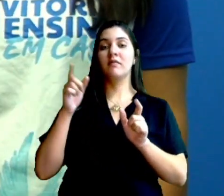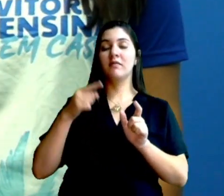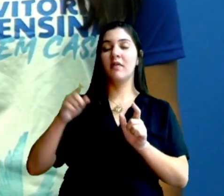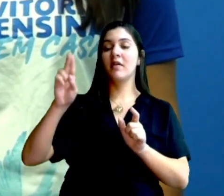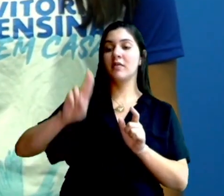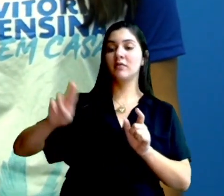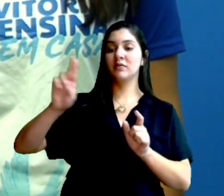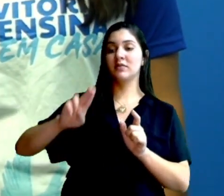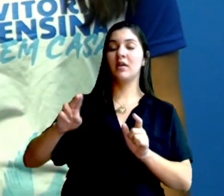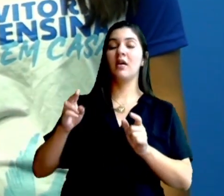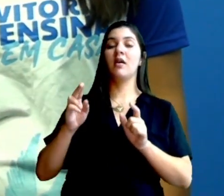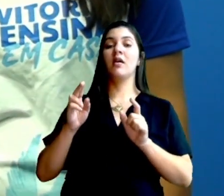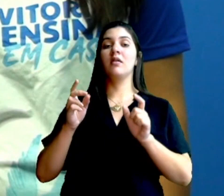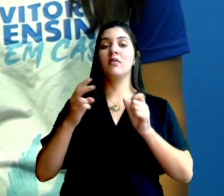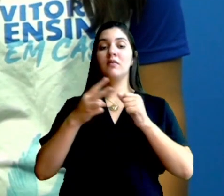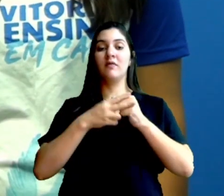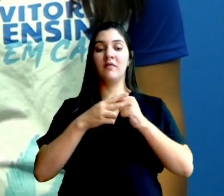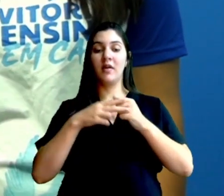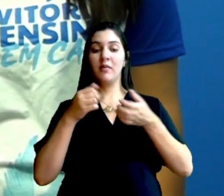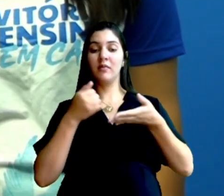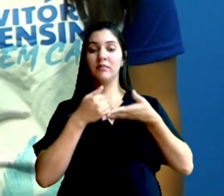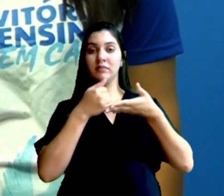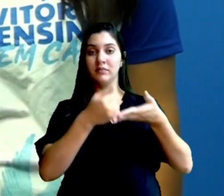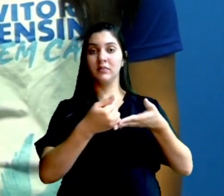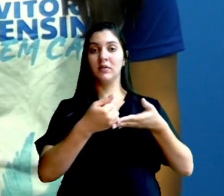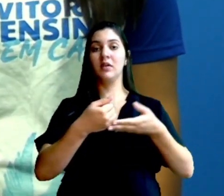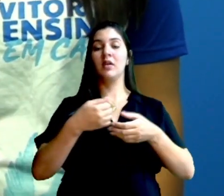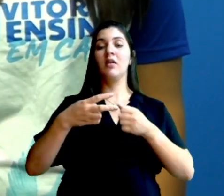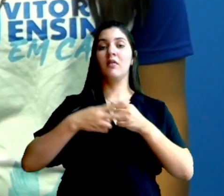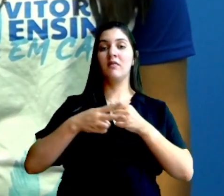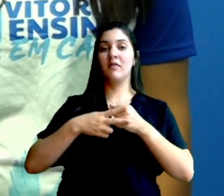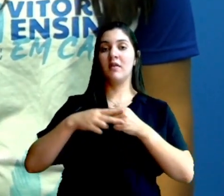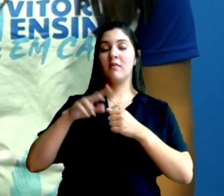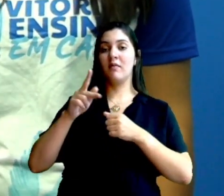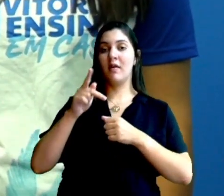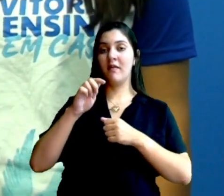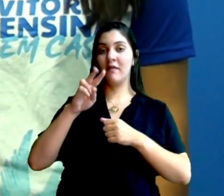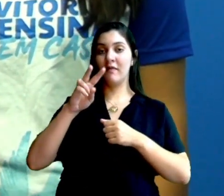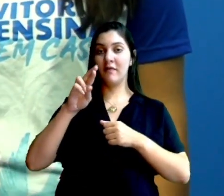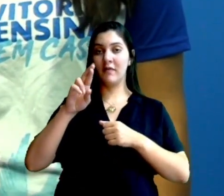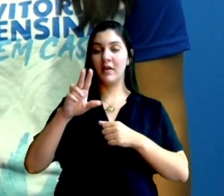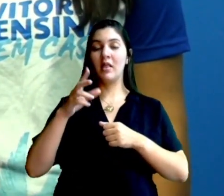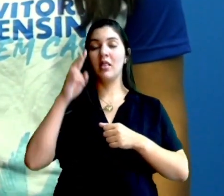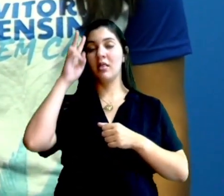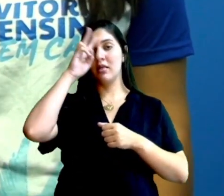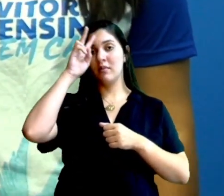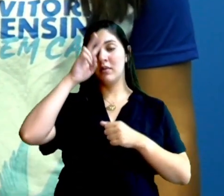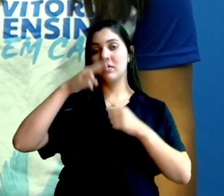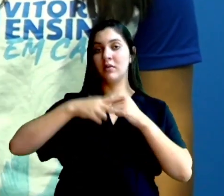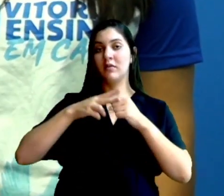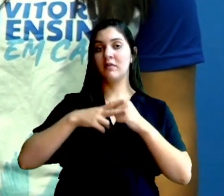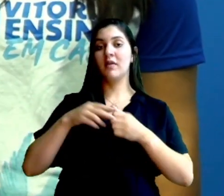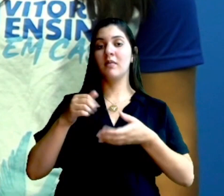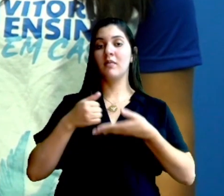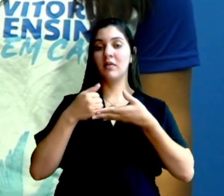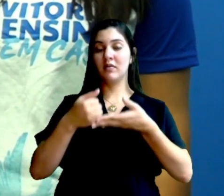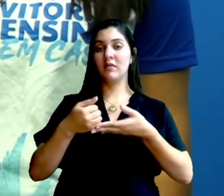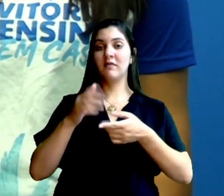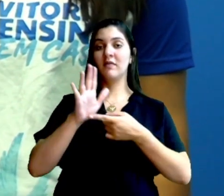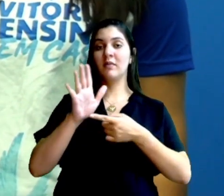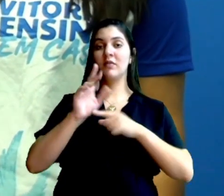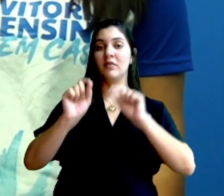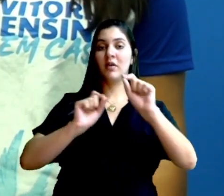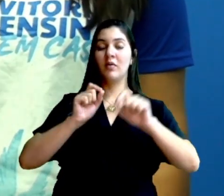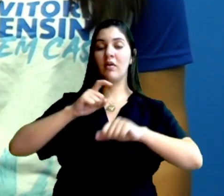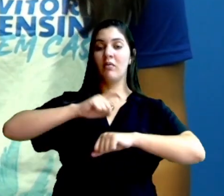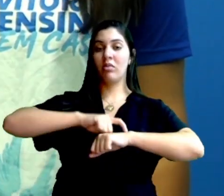usar o verbo auxiliar, que é o verbo haber. Lembrando que ele é o verbo auxiliar porque ele vai indicar o